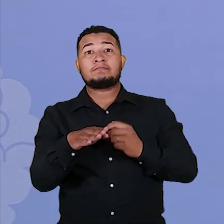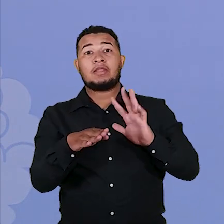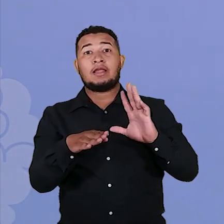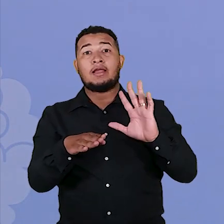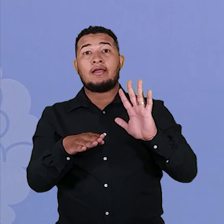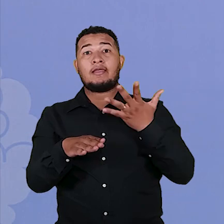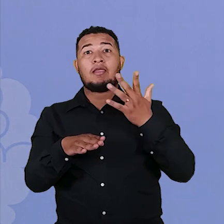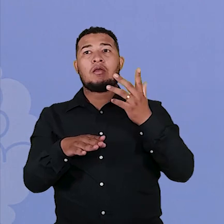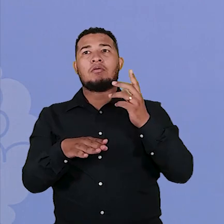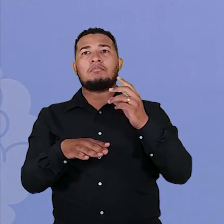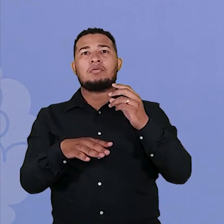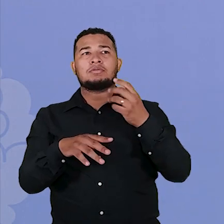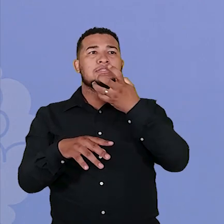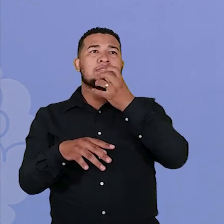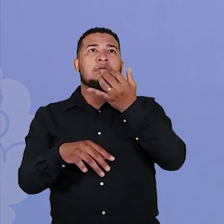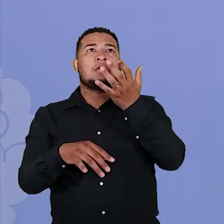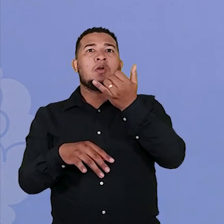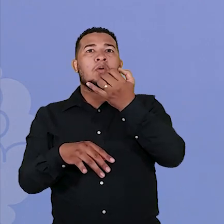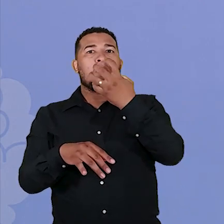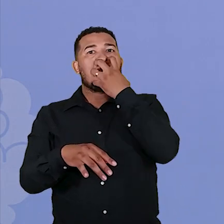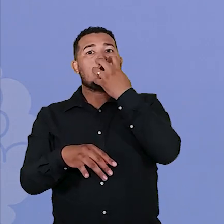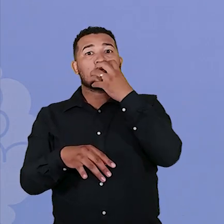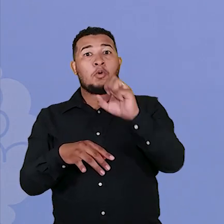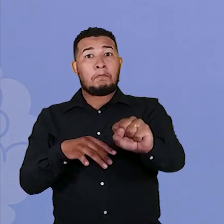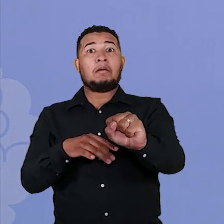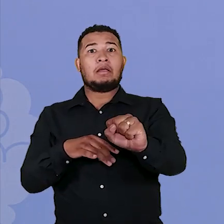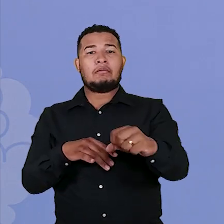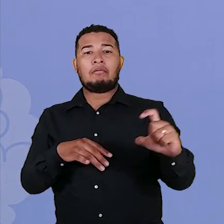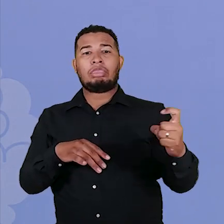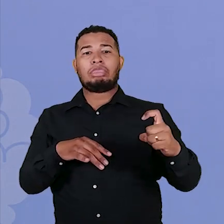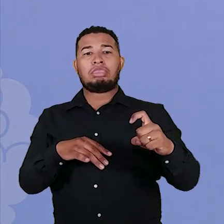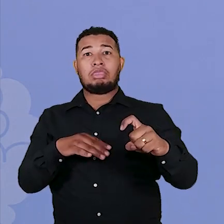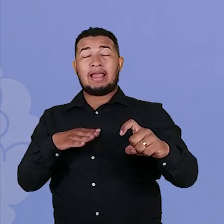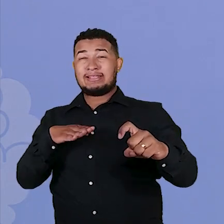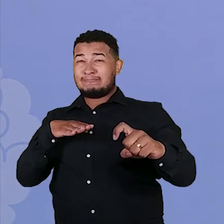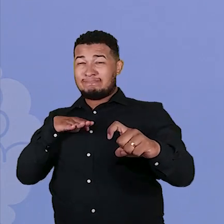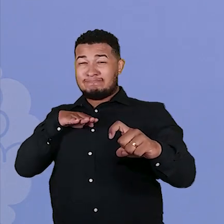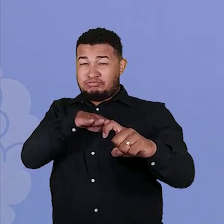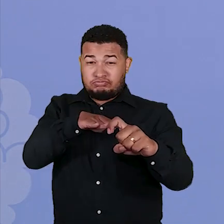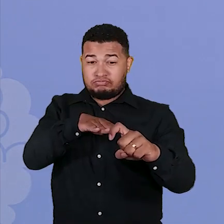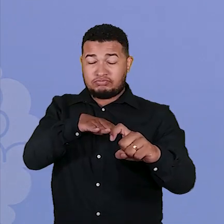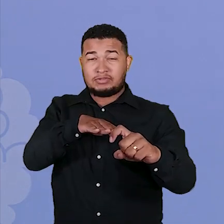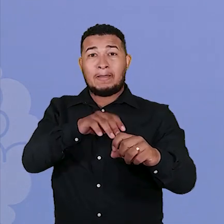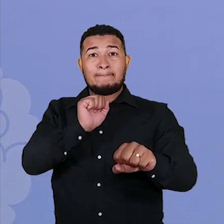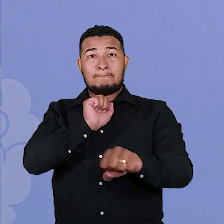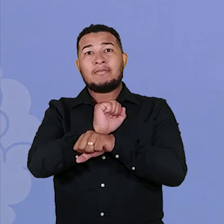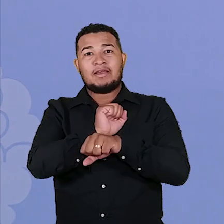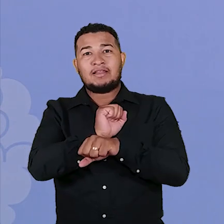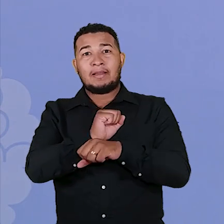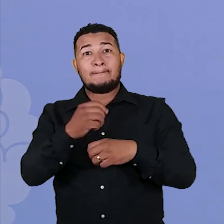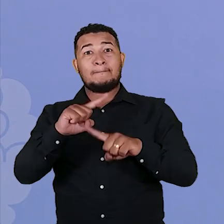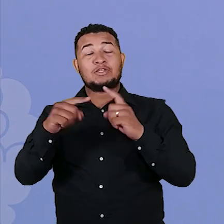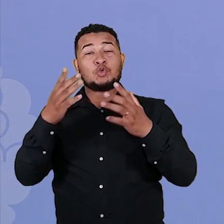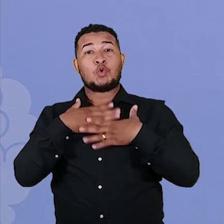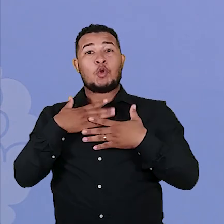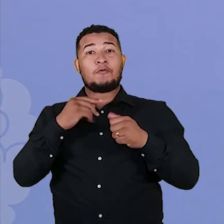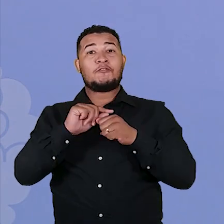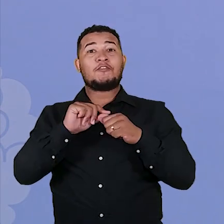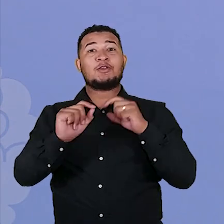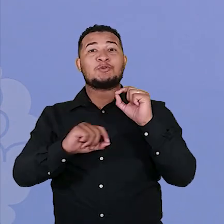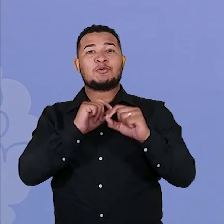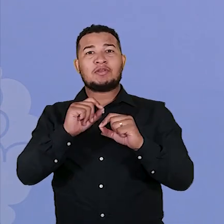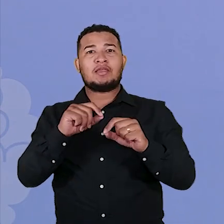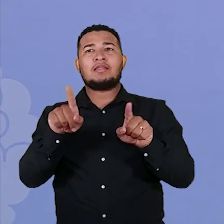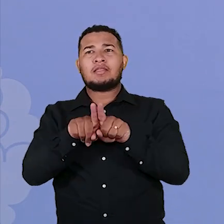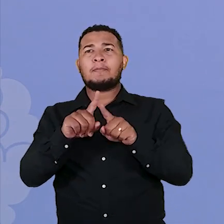e sem lá então cachorro na frente seu pai vai parar na hora o carro né só que o